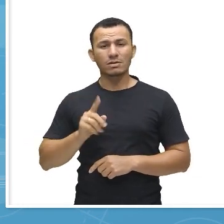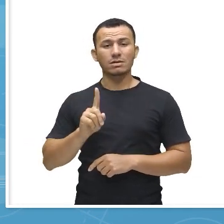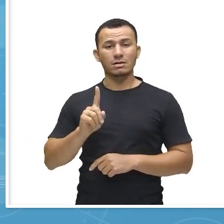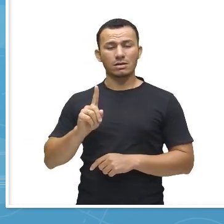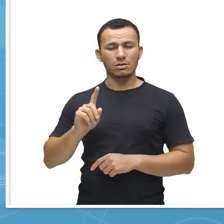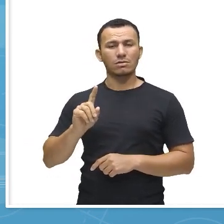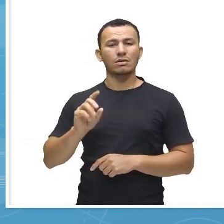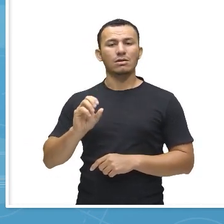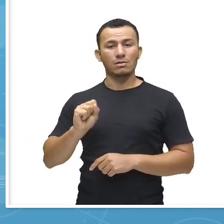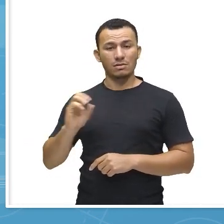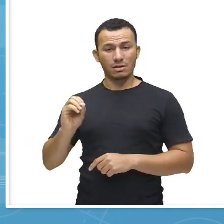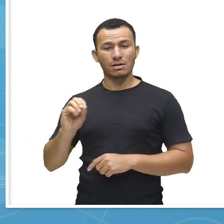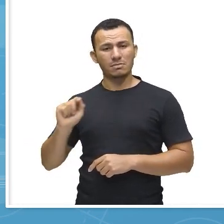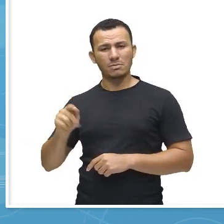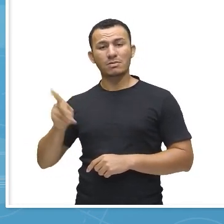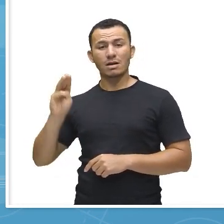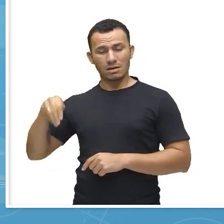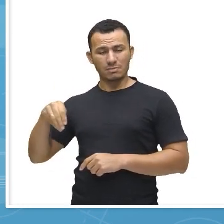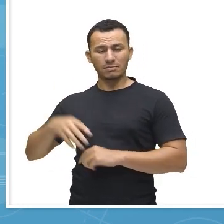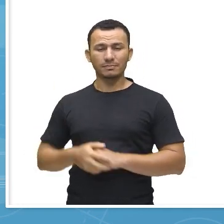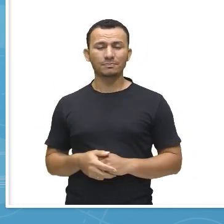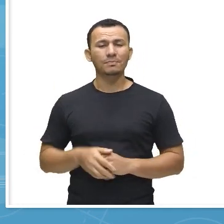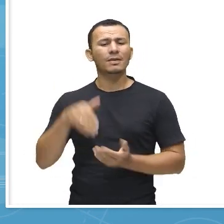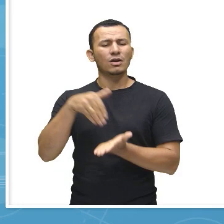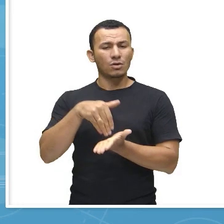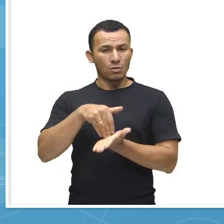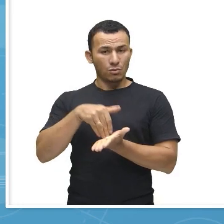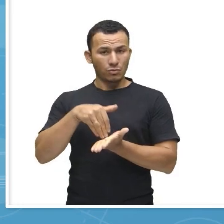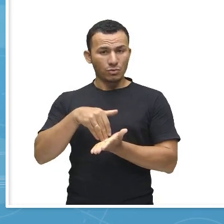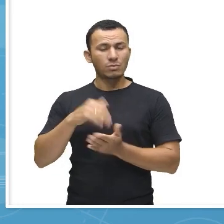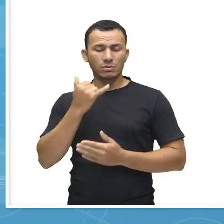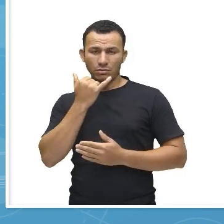10.180.000 quilômetros quadrados. E por último,